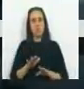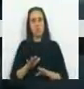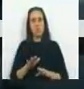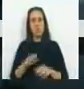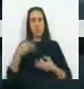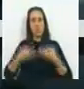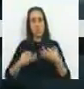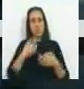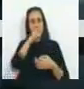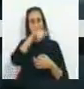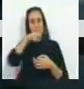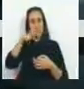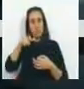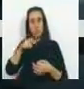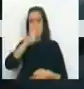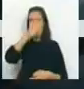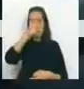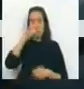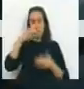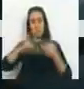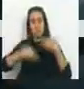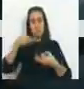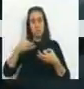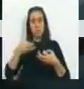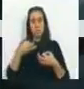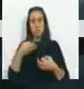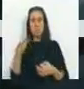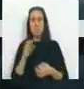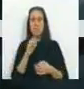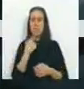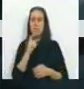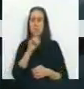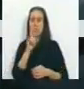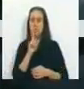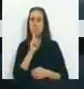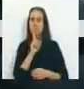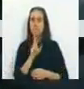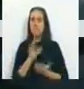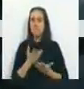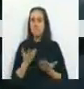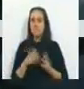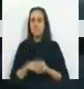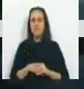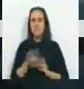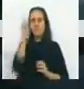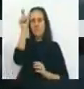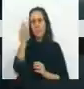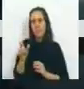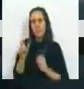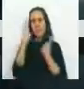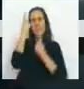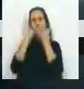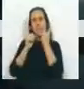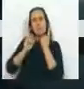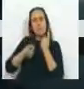operadores judiciários e o país da justiça, respondendo a estas questões. O que pensa,